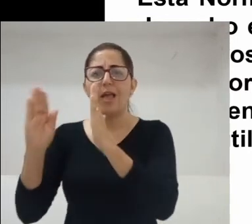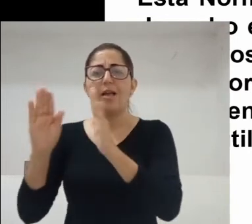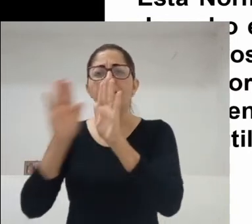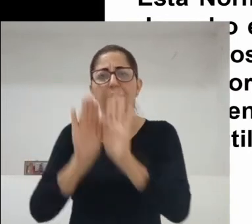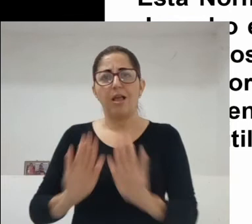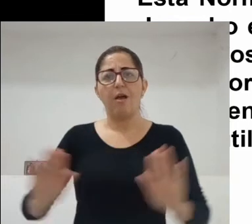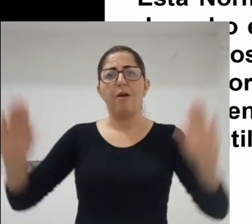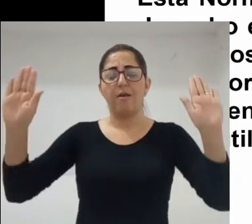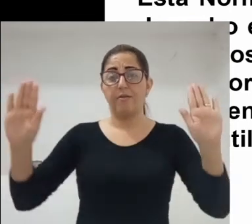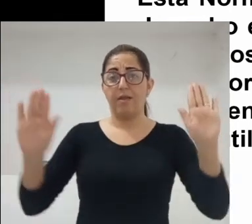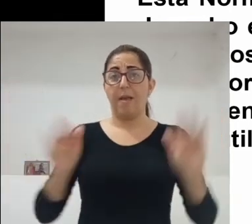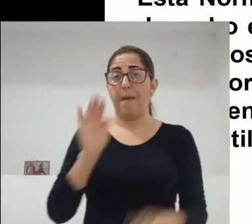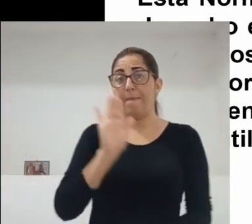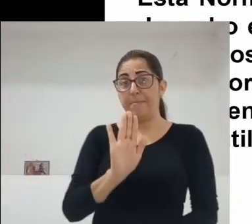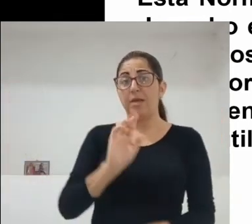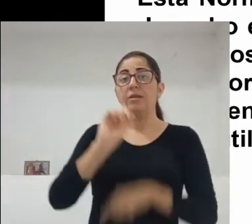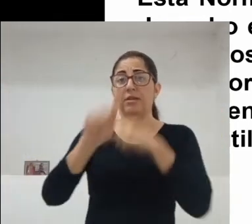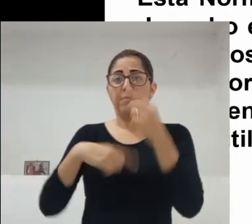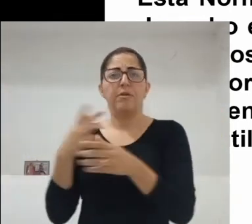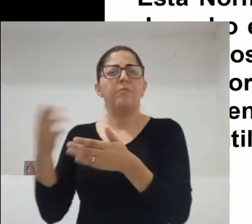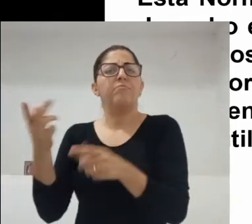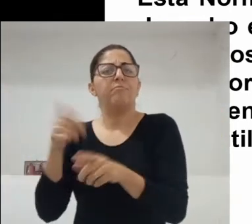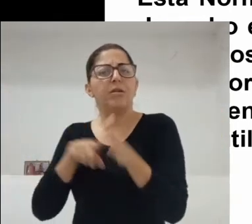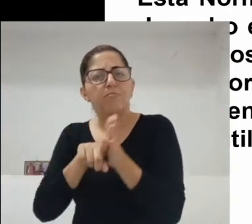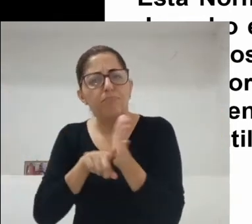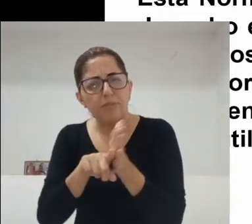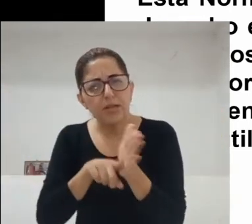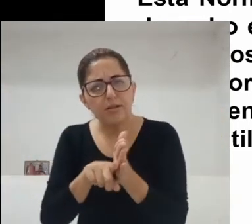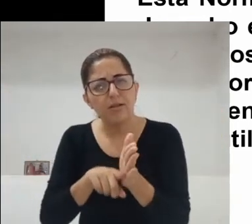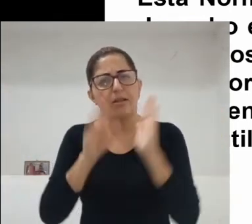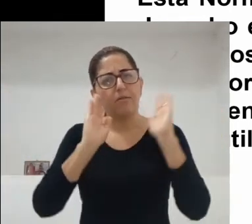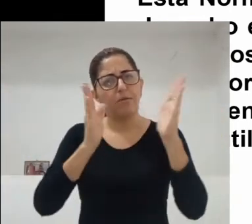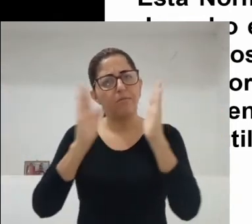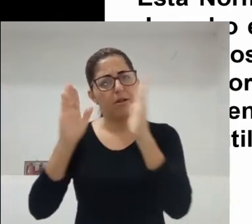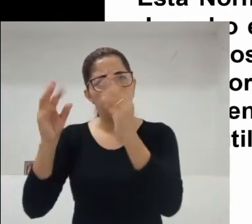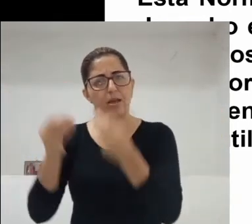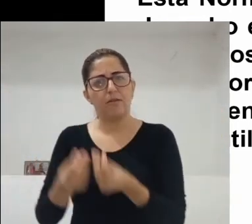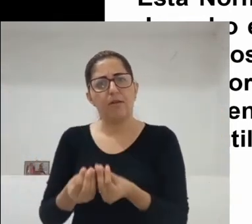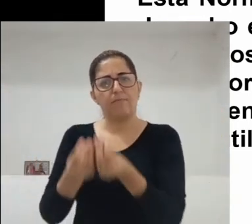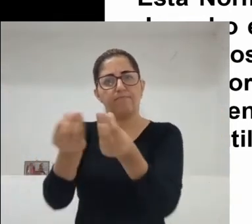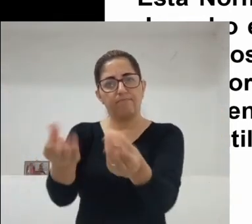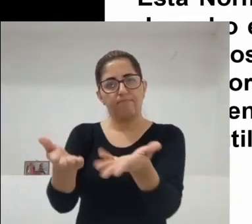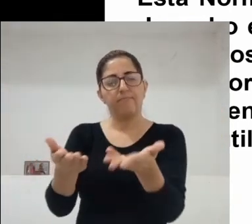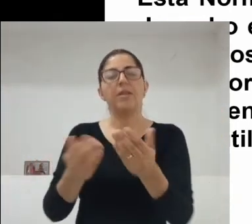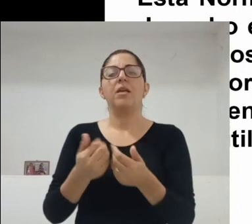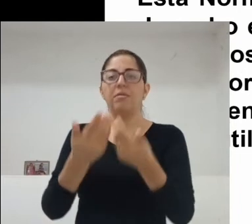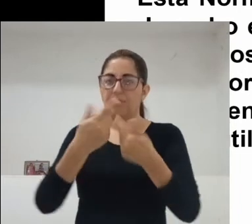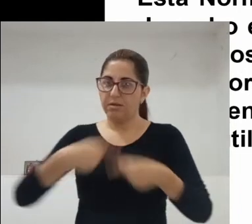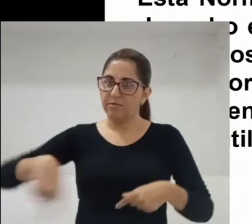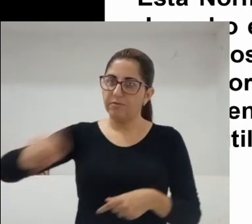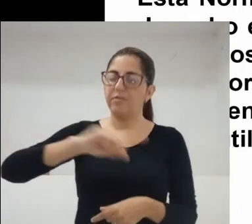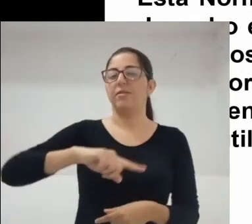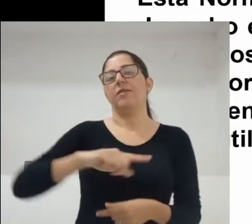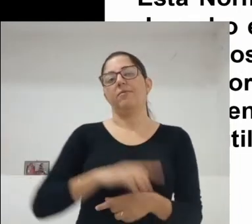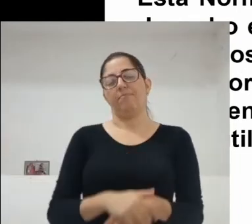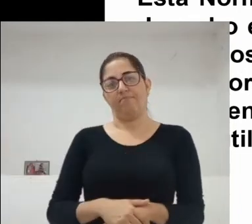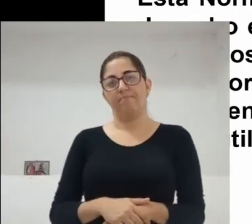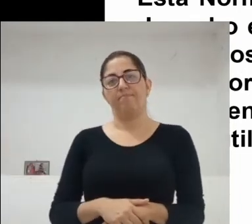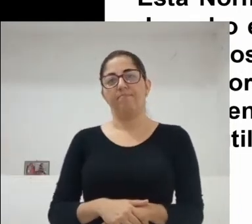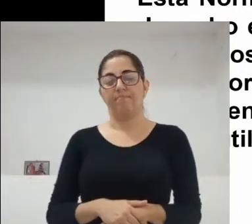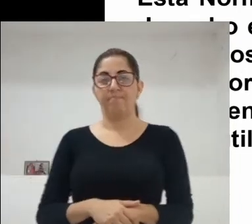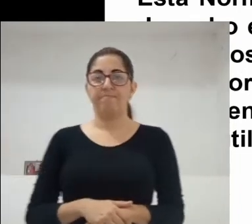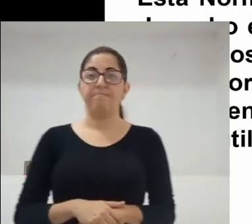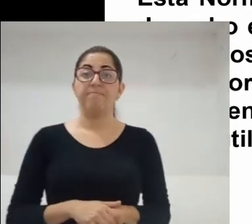catálogo do Pérgamo da biblioteca da UFC, né? Mas assim que eu conseguir eu vou disponibilizar essa norma para vocês,